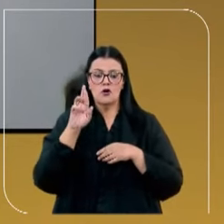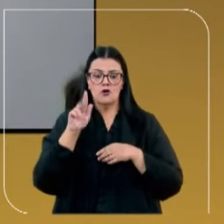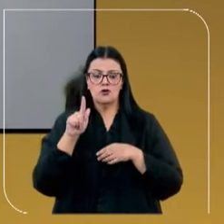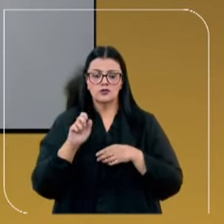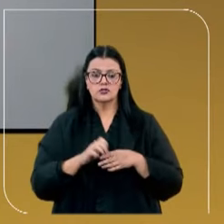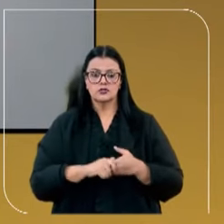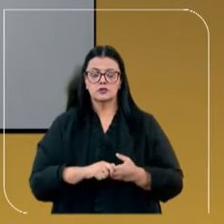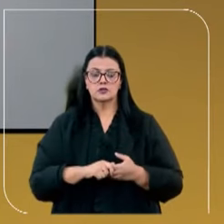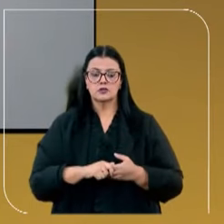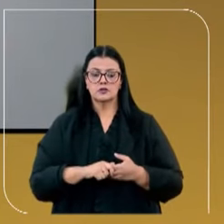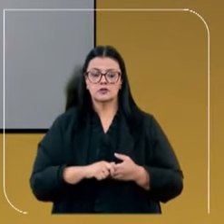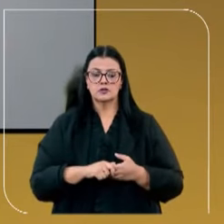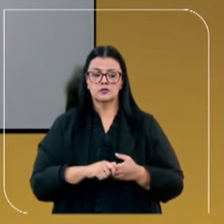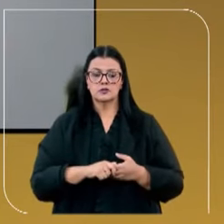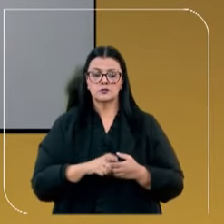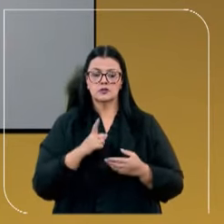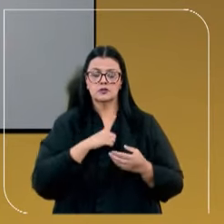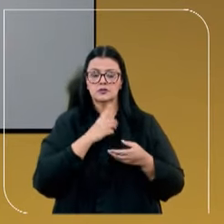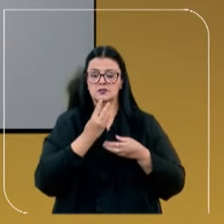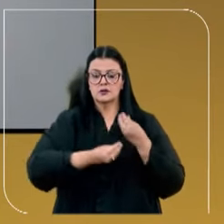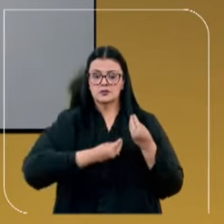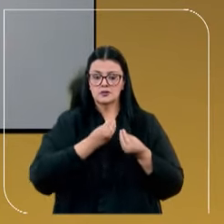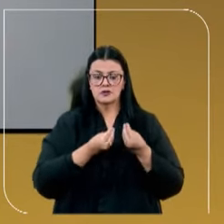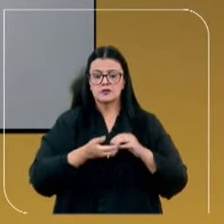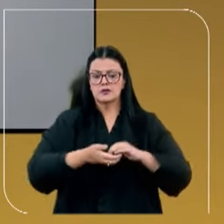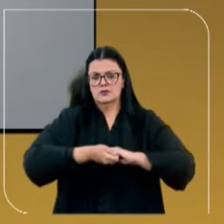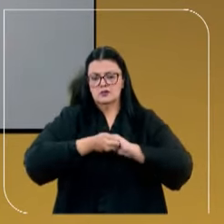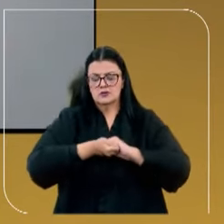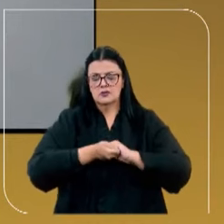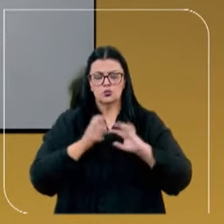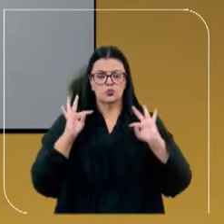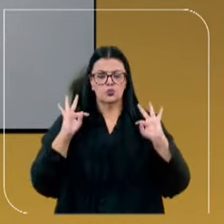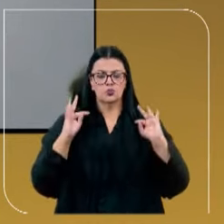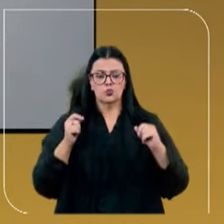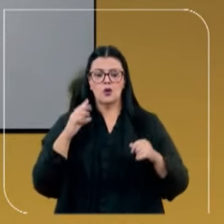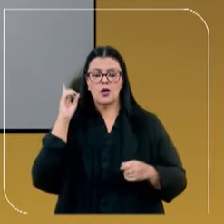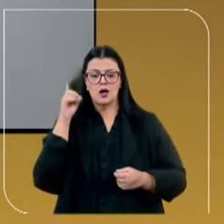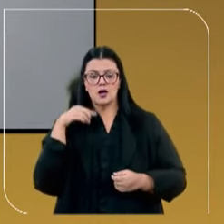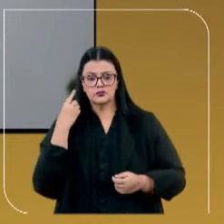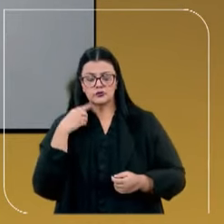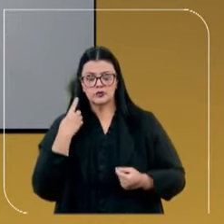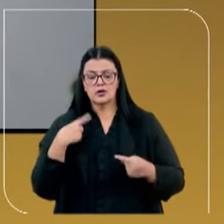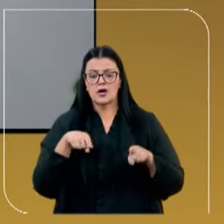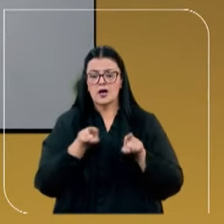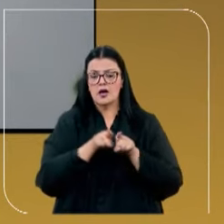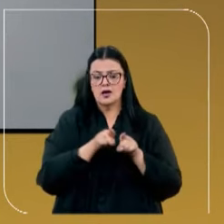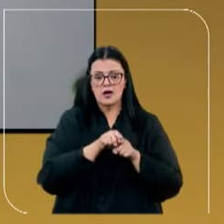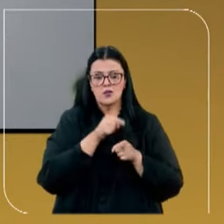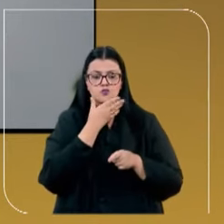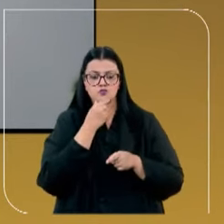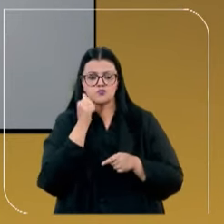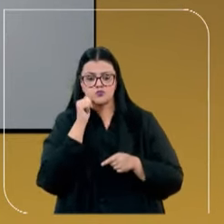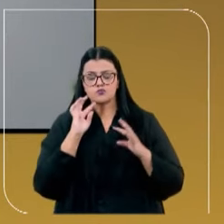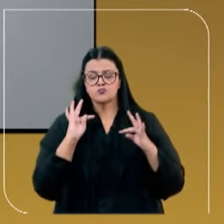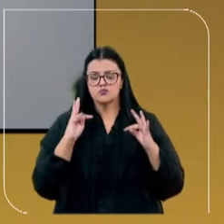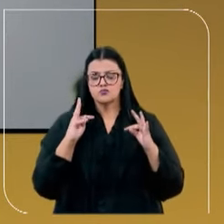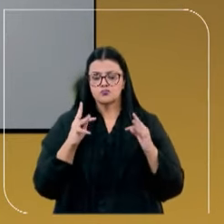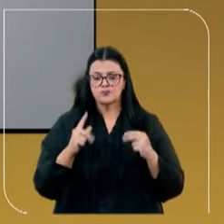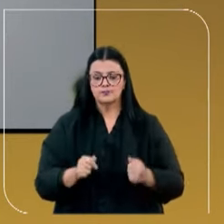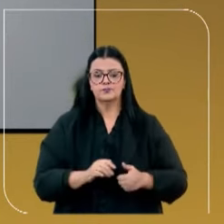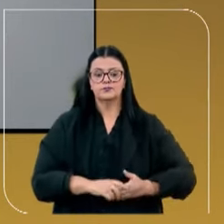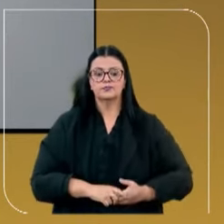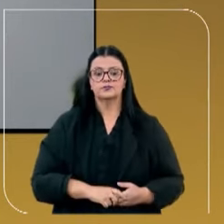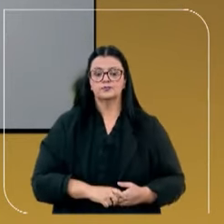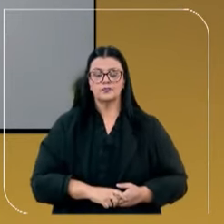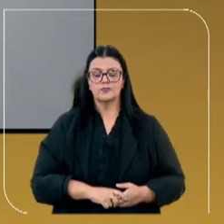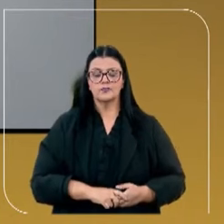União, e na pessoa de Sua Excelência saudar todas as advogadas e advogados públicos aqui presentes. Saudar a classe política do